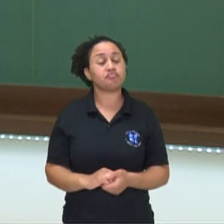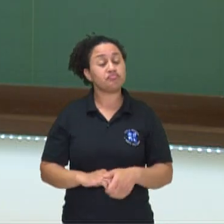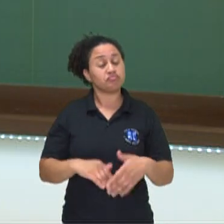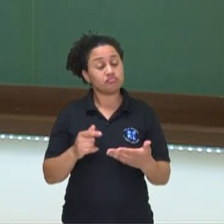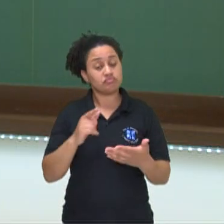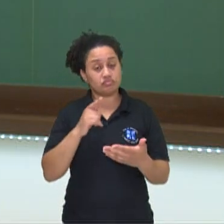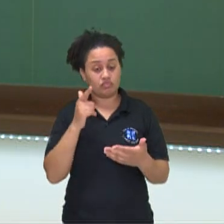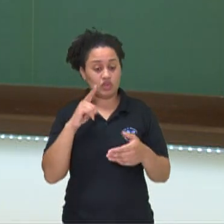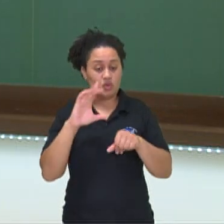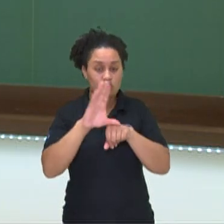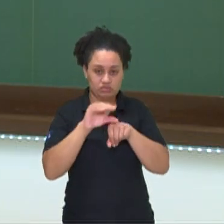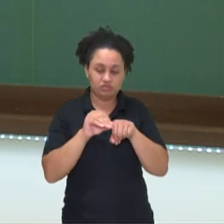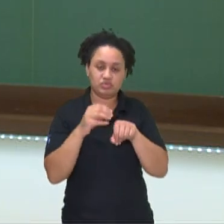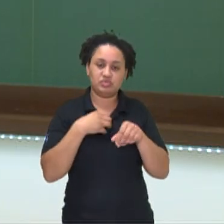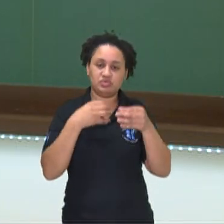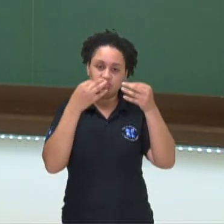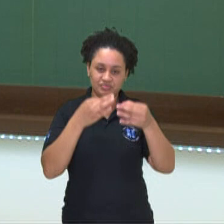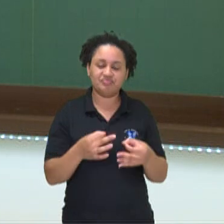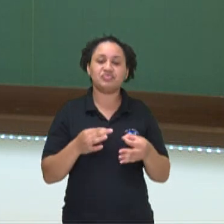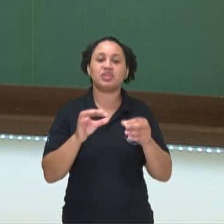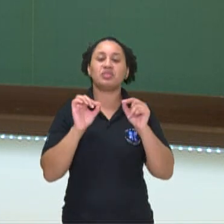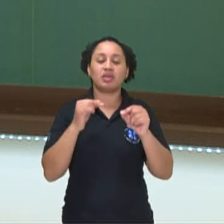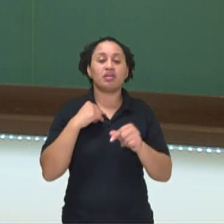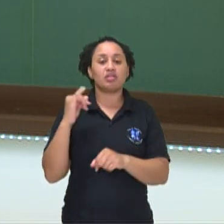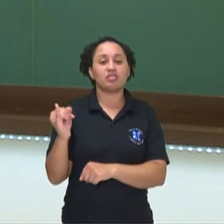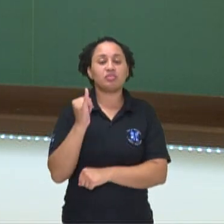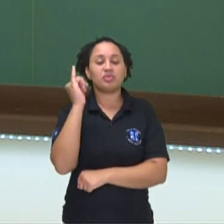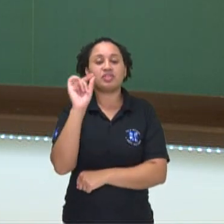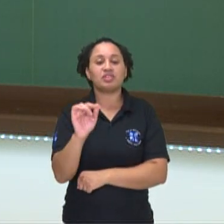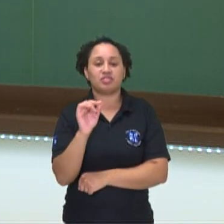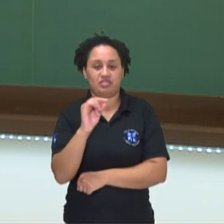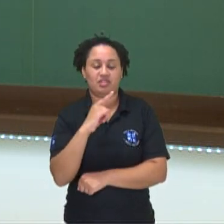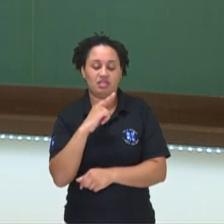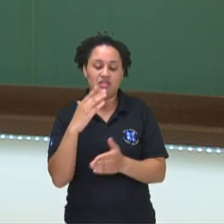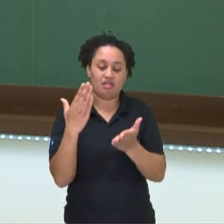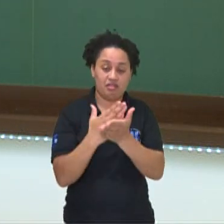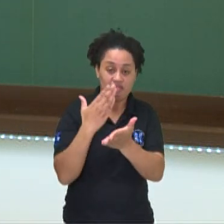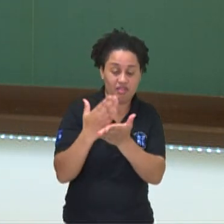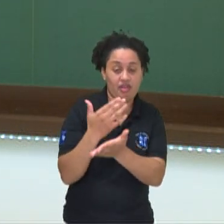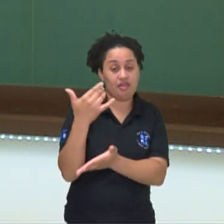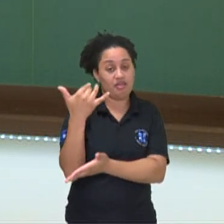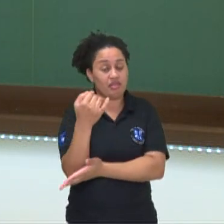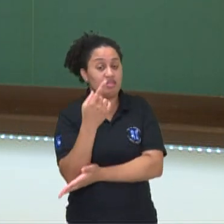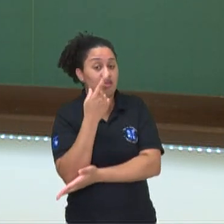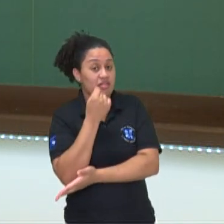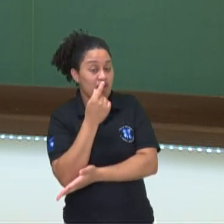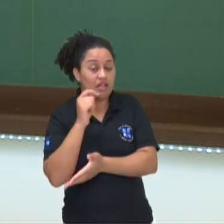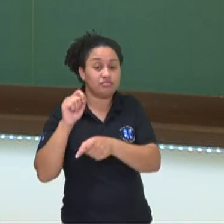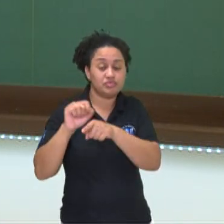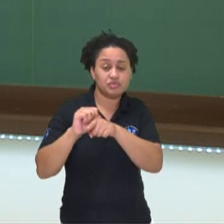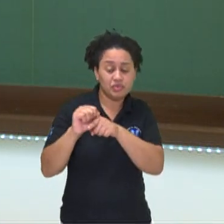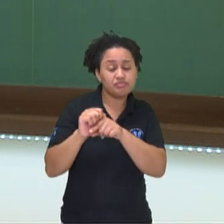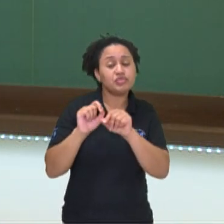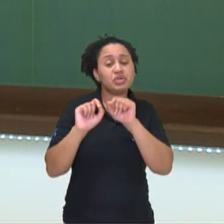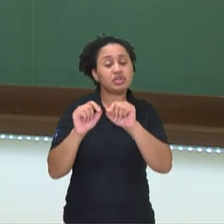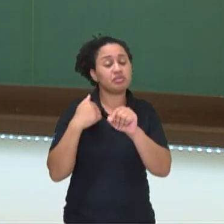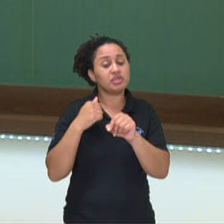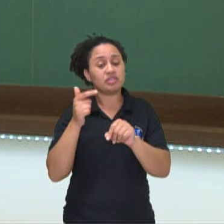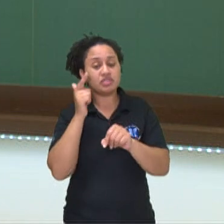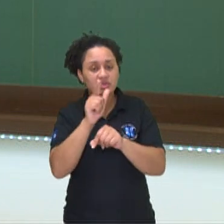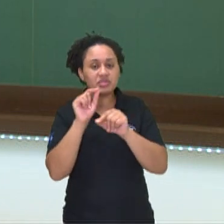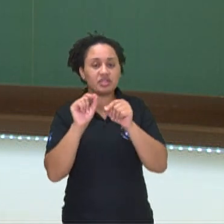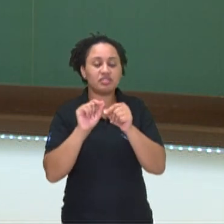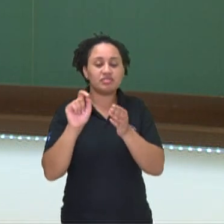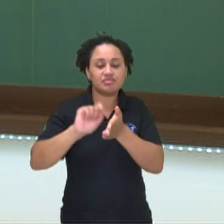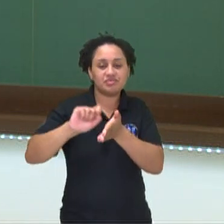conhecimento chegar de forma efetiva até você, é importante que você disponha de um caderno, caneta, lápis e borracha, para que você possa realizar